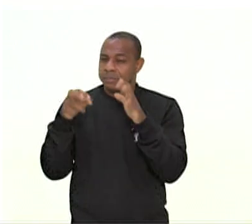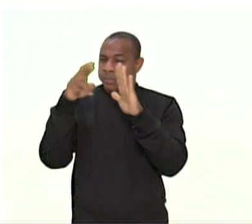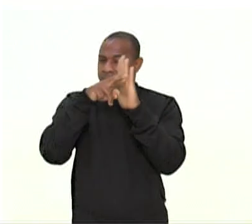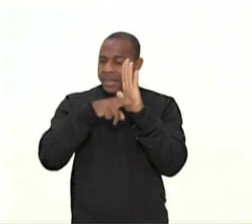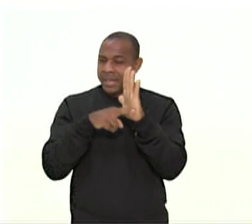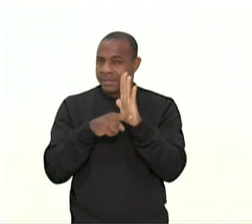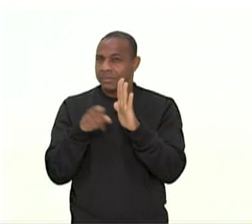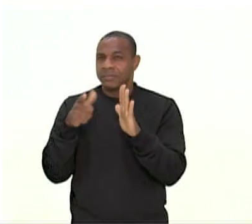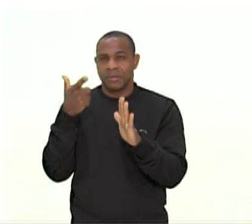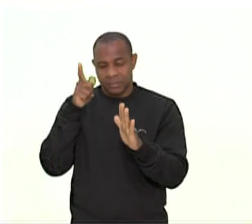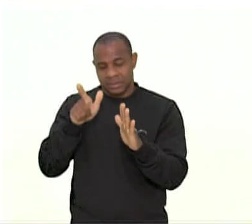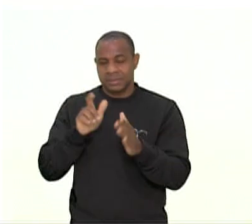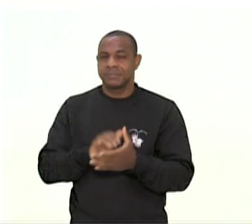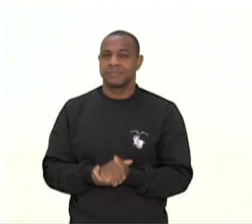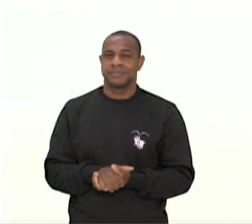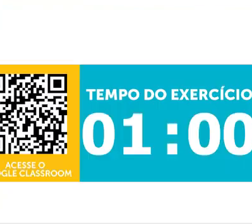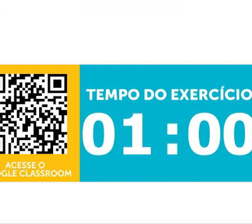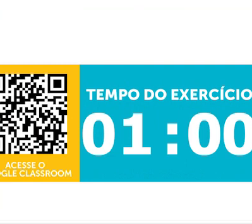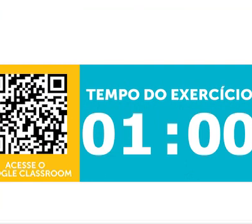condições de acertar.